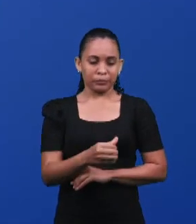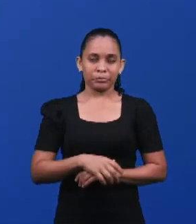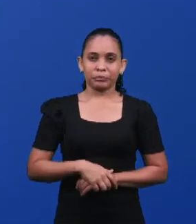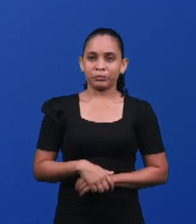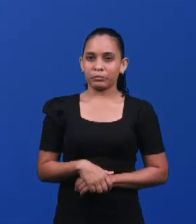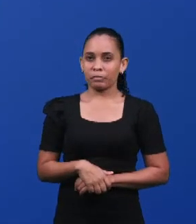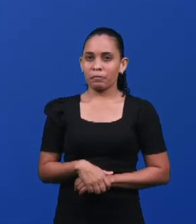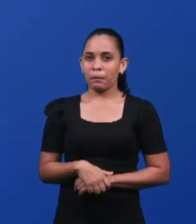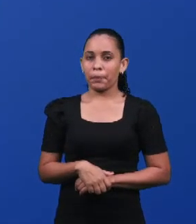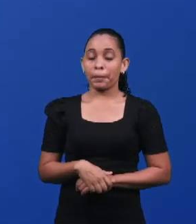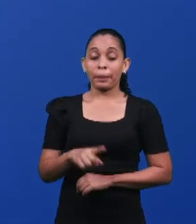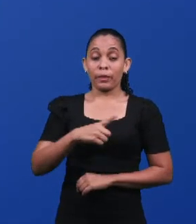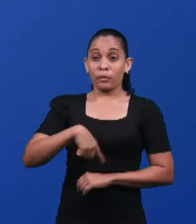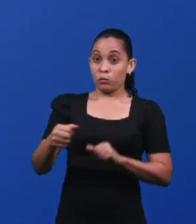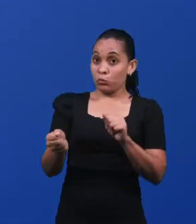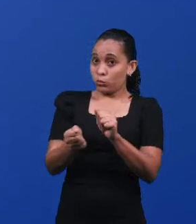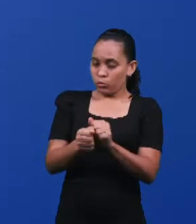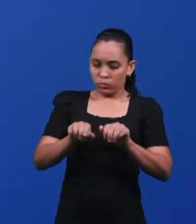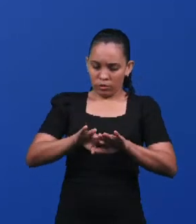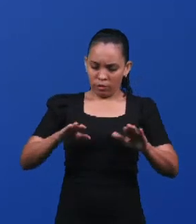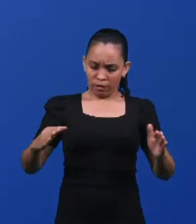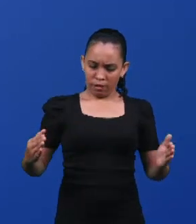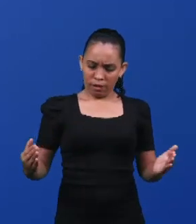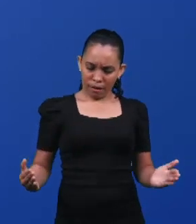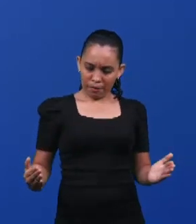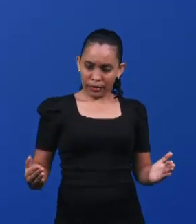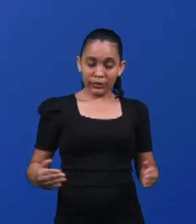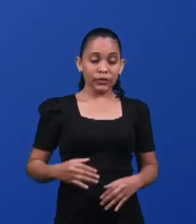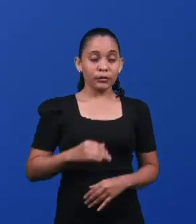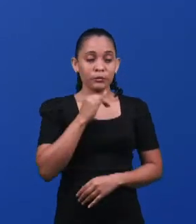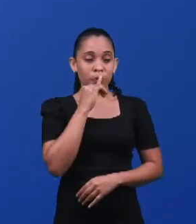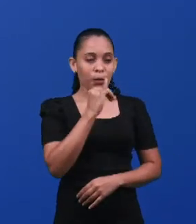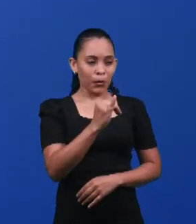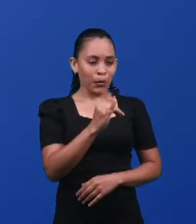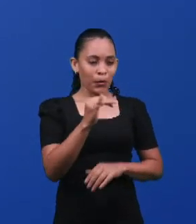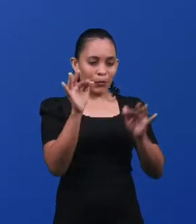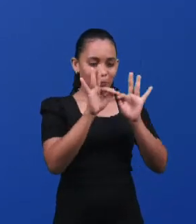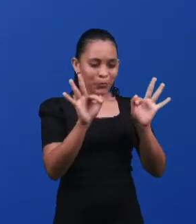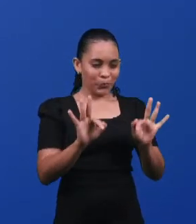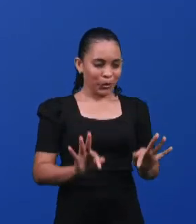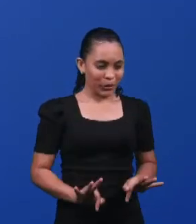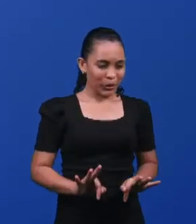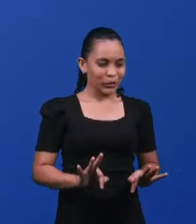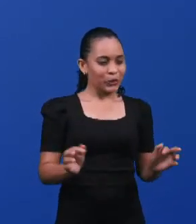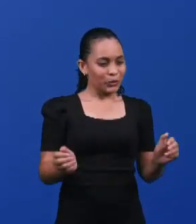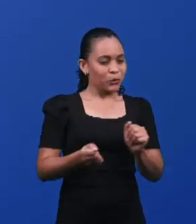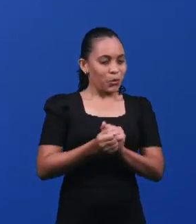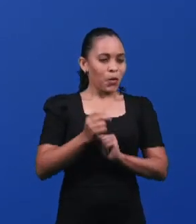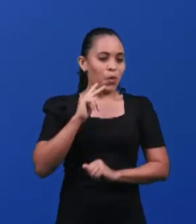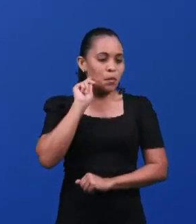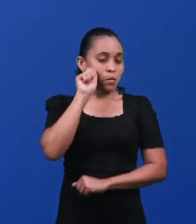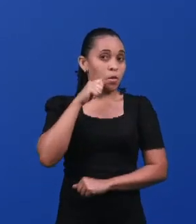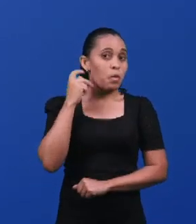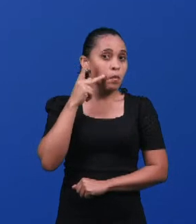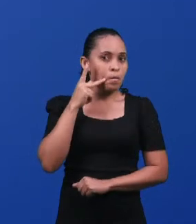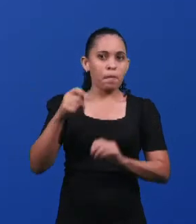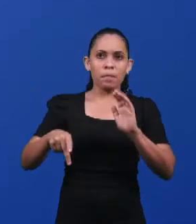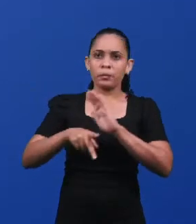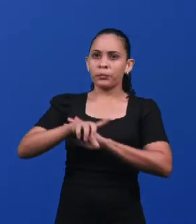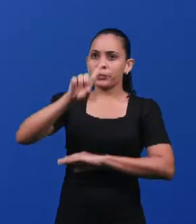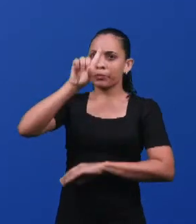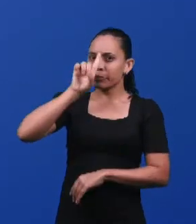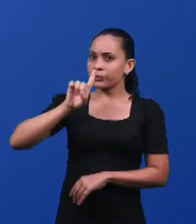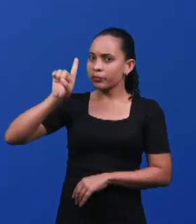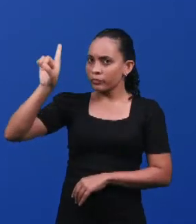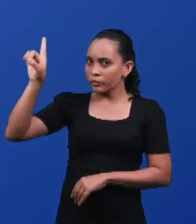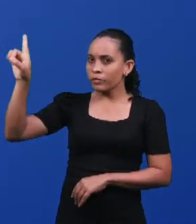dos que estavam com ele à mesa disse-lhe: bem-aventurado o que comer pão no reino de Deus. Então, nós sabemos que o